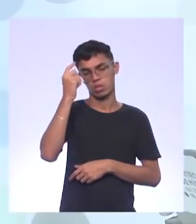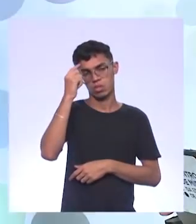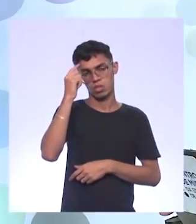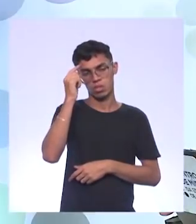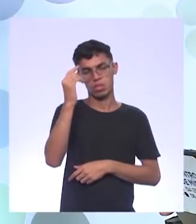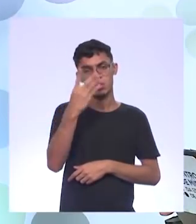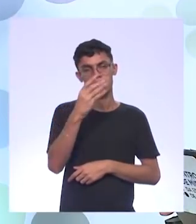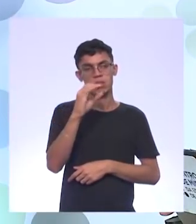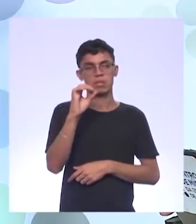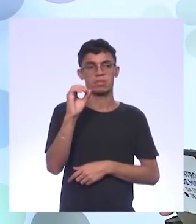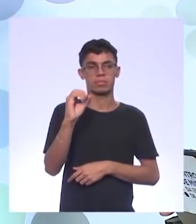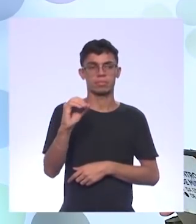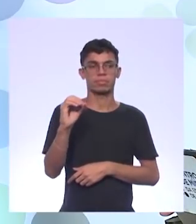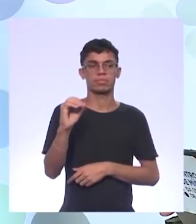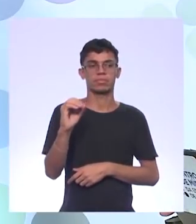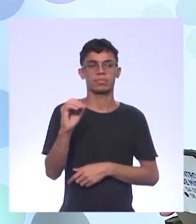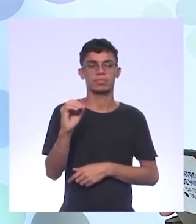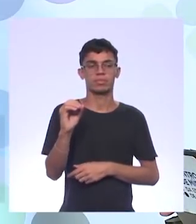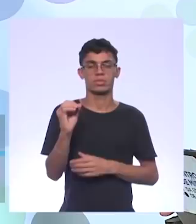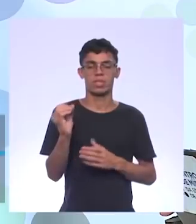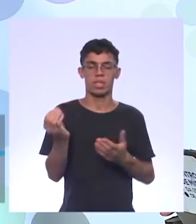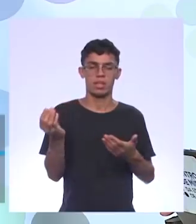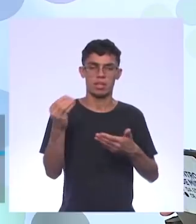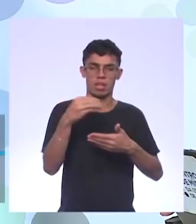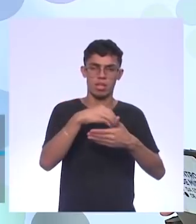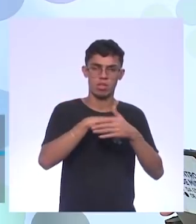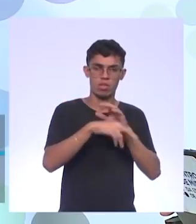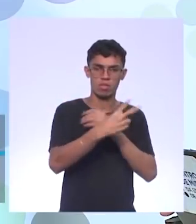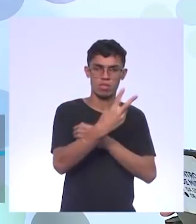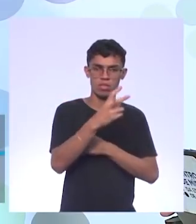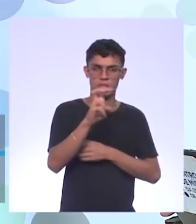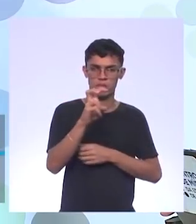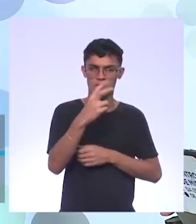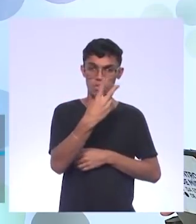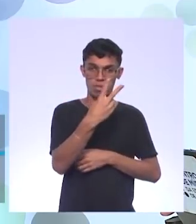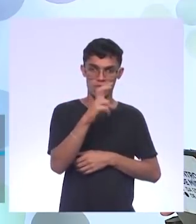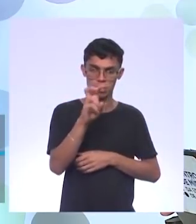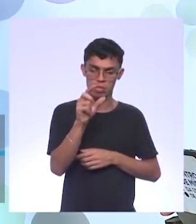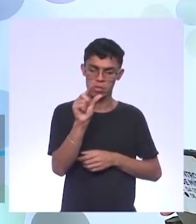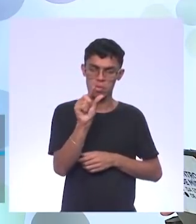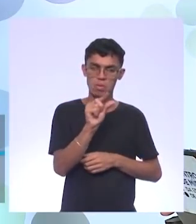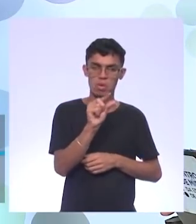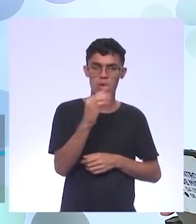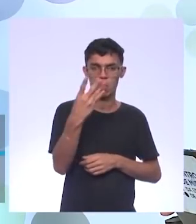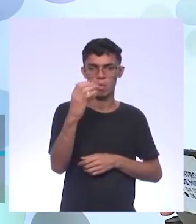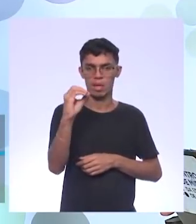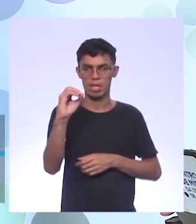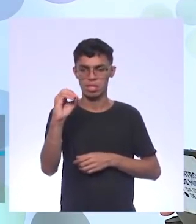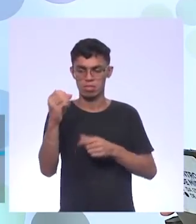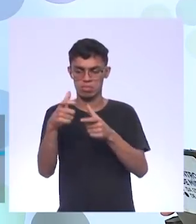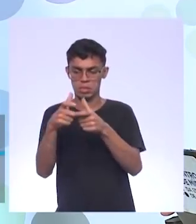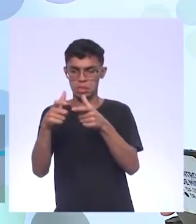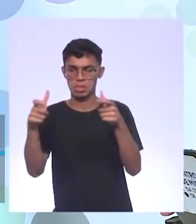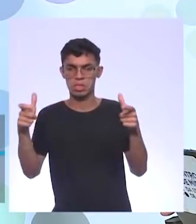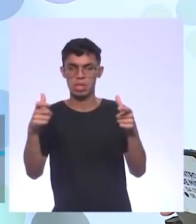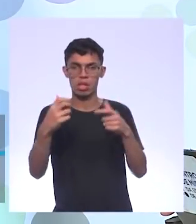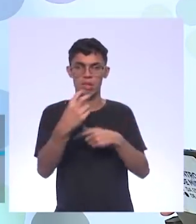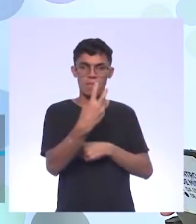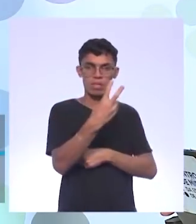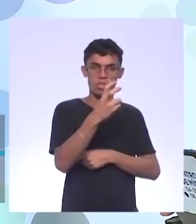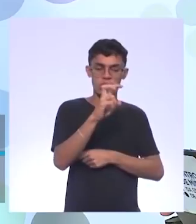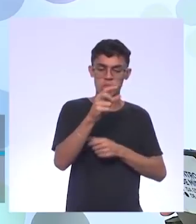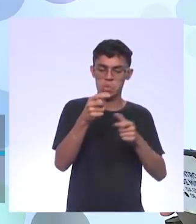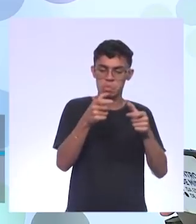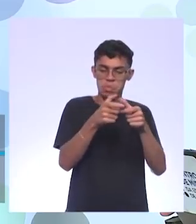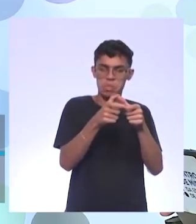o 40 Ele cabe no 25 que é menor ou 40 desse tamanho para caber num